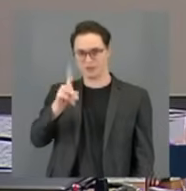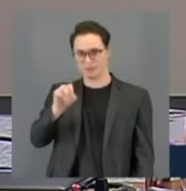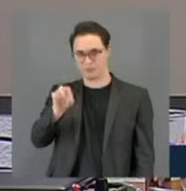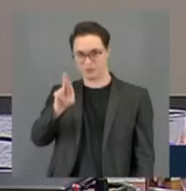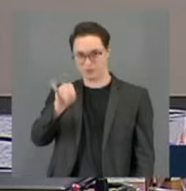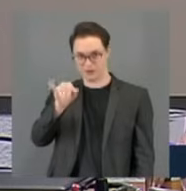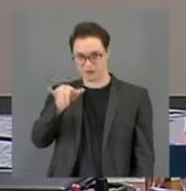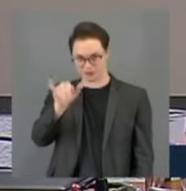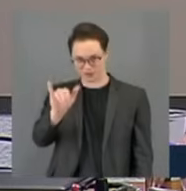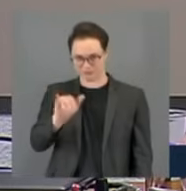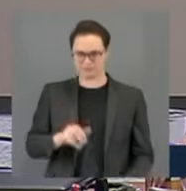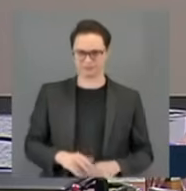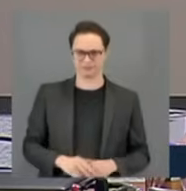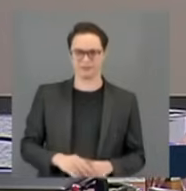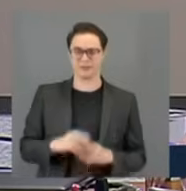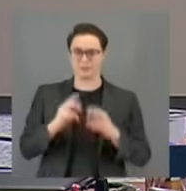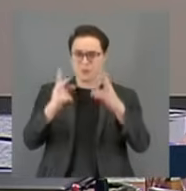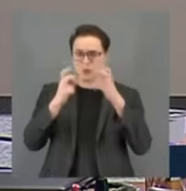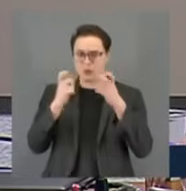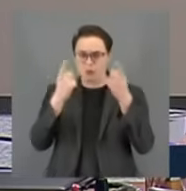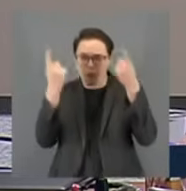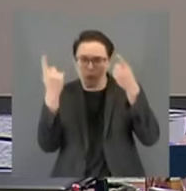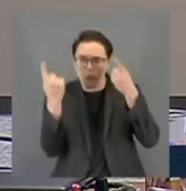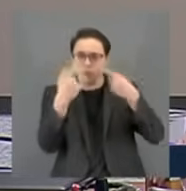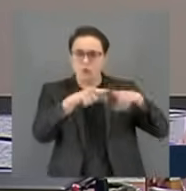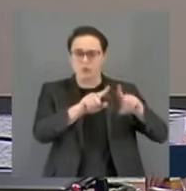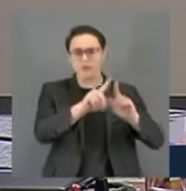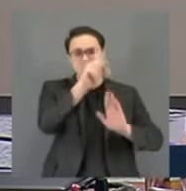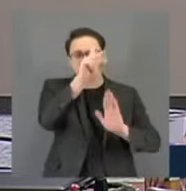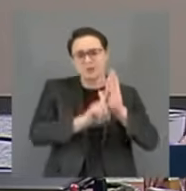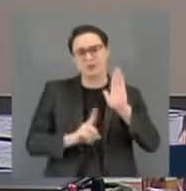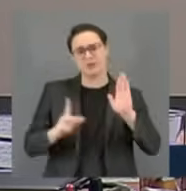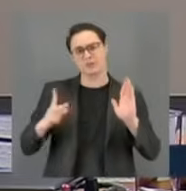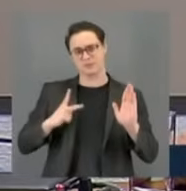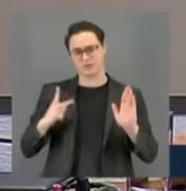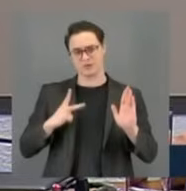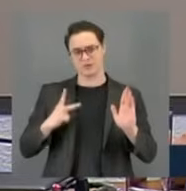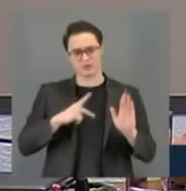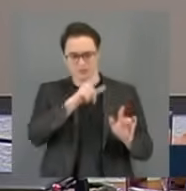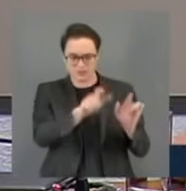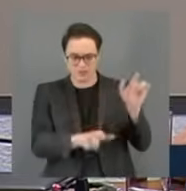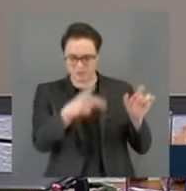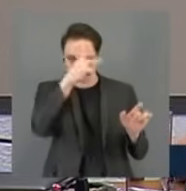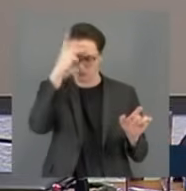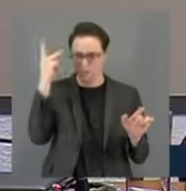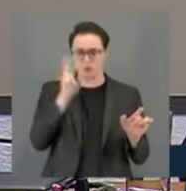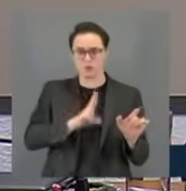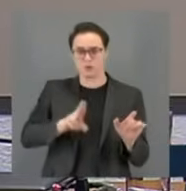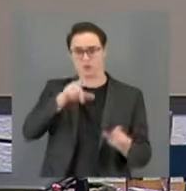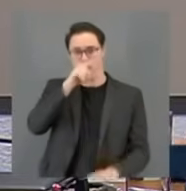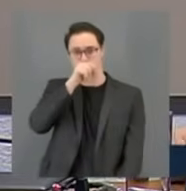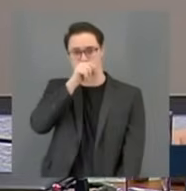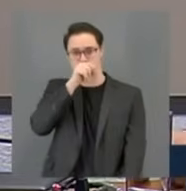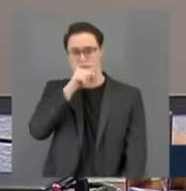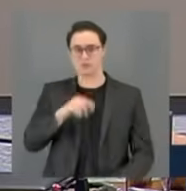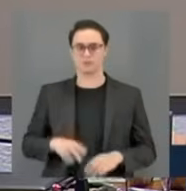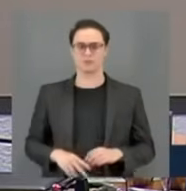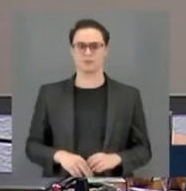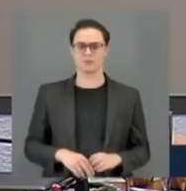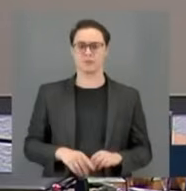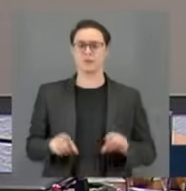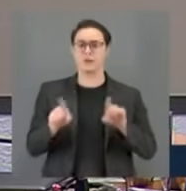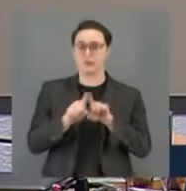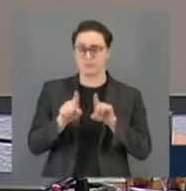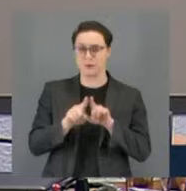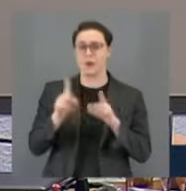Isso foi uma clara violação à privacidade dos usuários. Há também o caso do Ministério